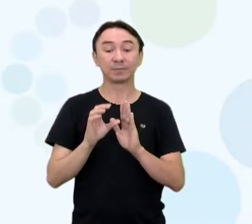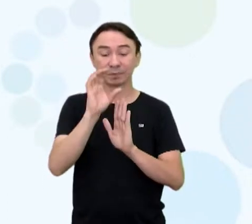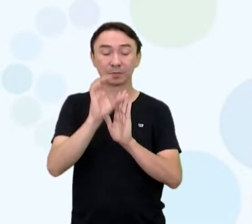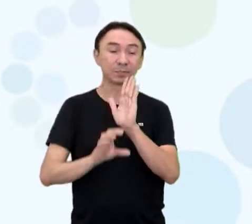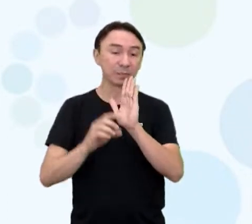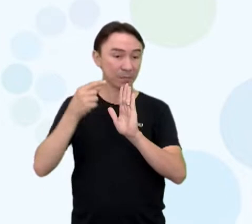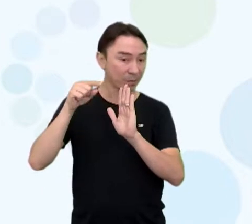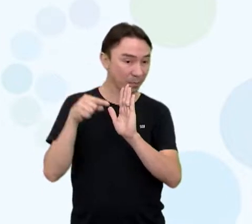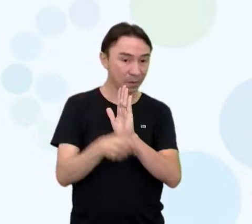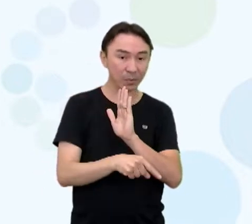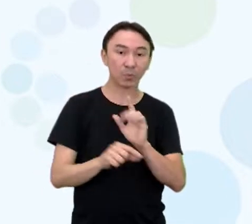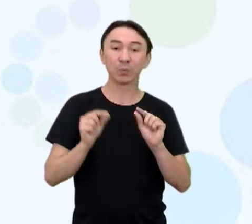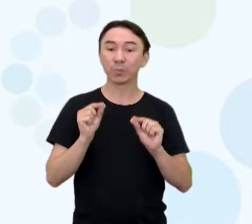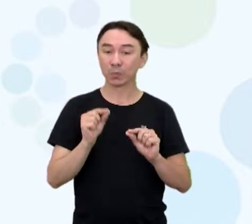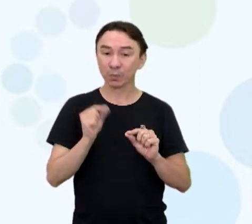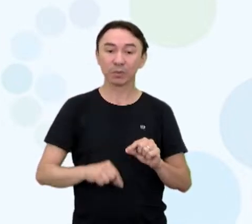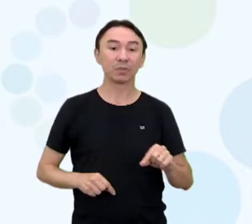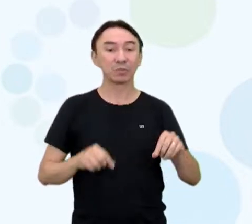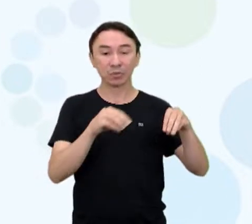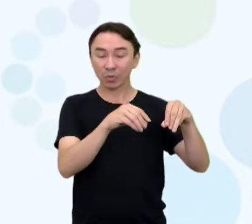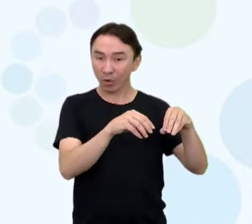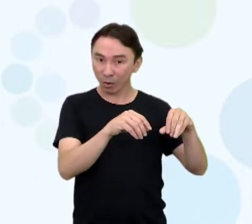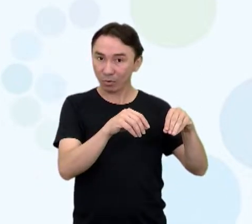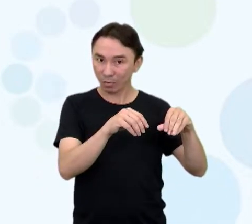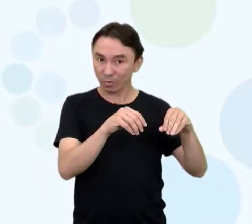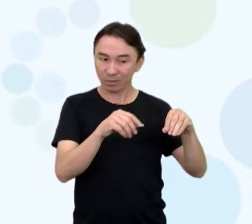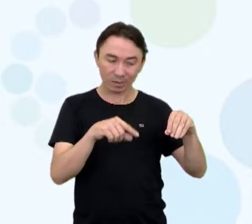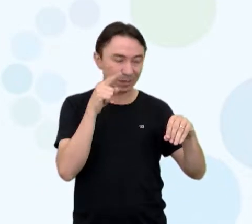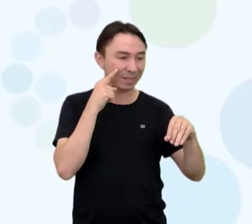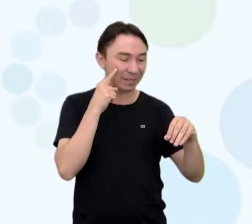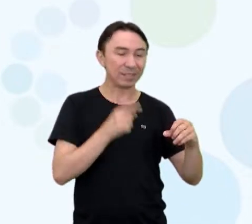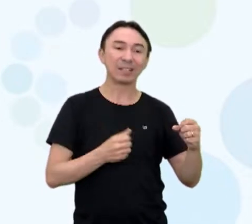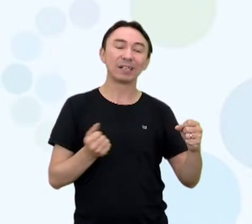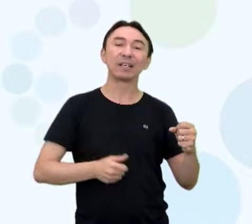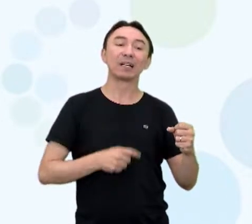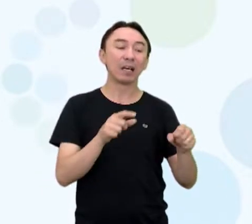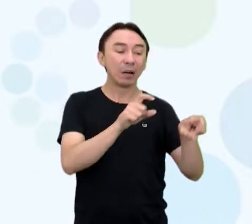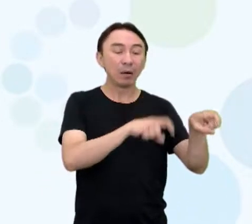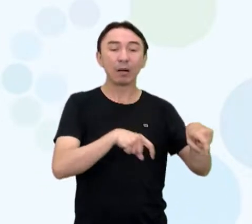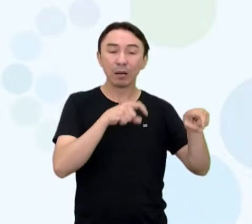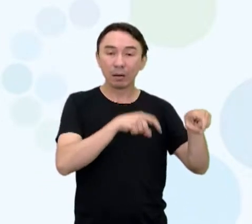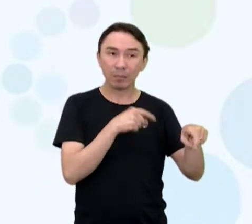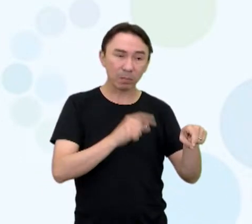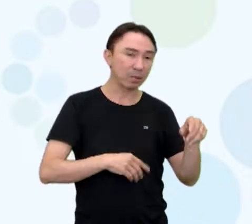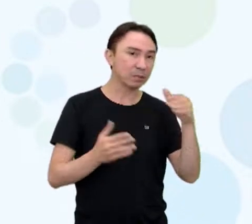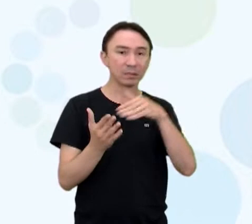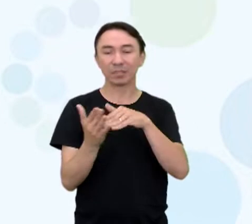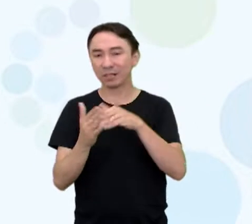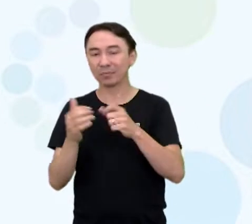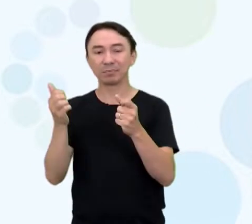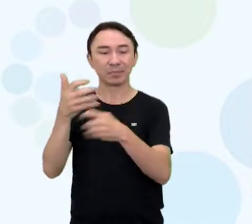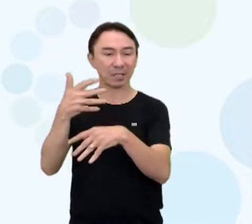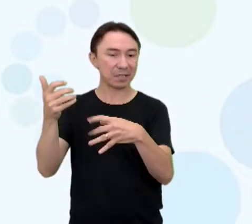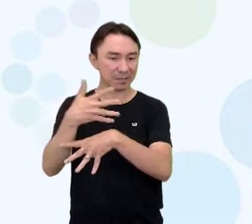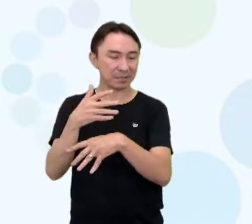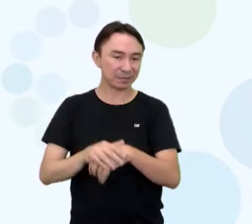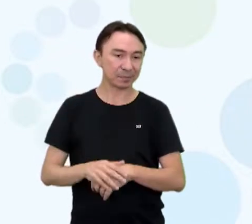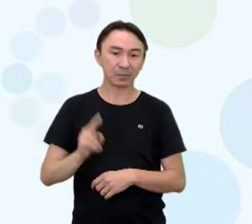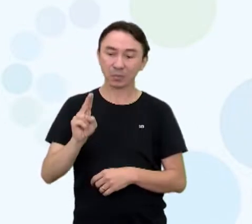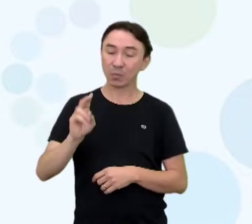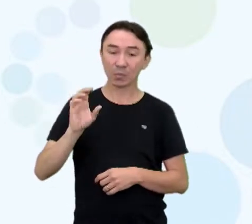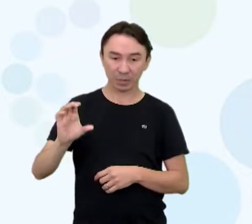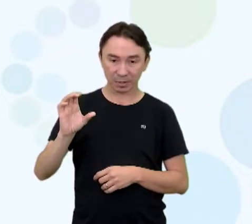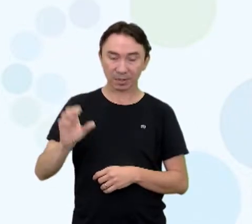do campo à cidade. A unidade curricular é a número 1, o indivíduo e